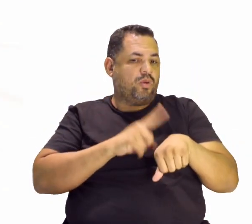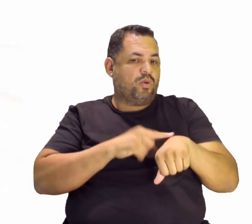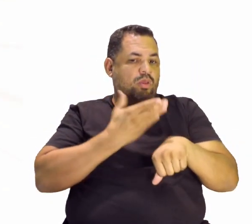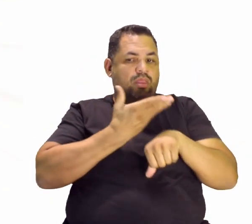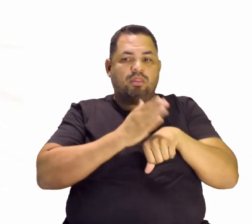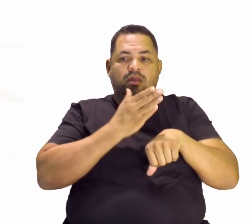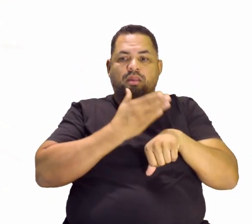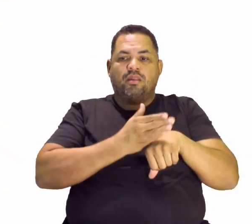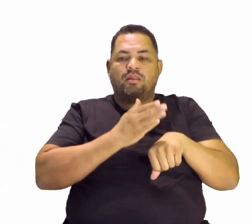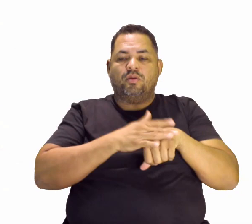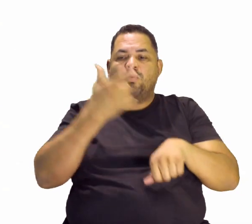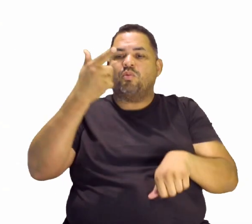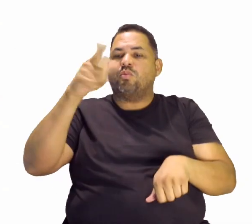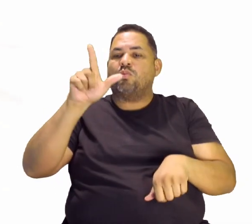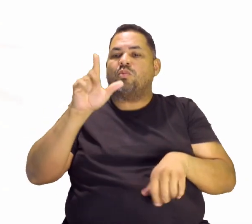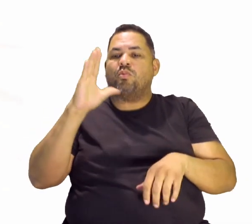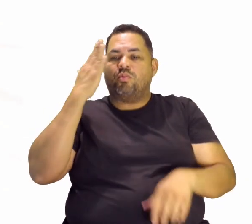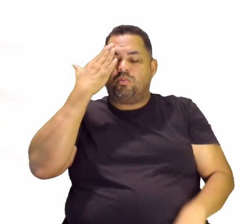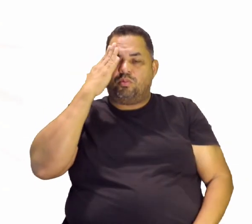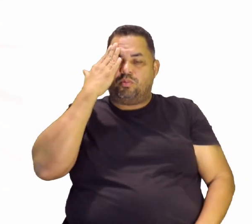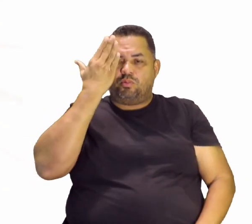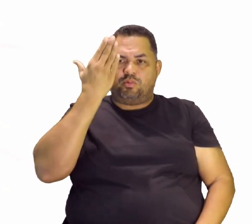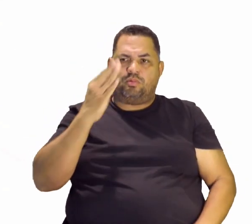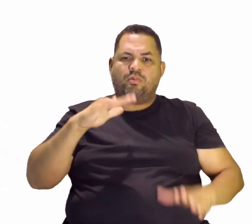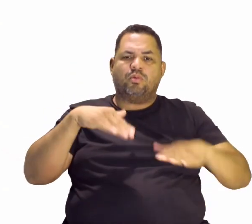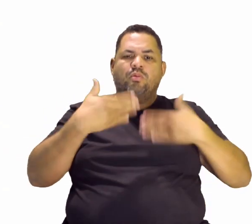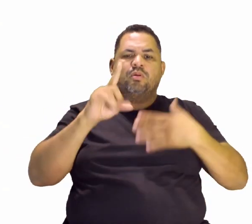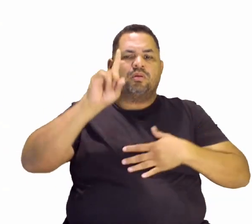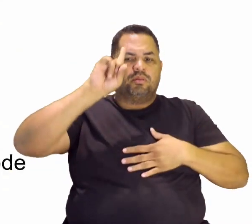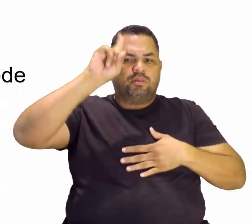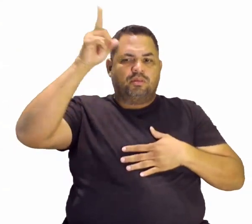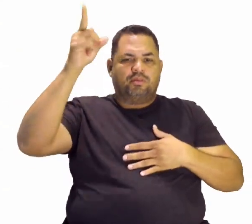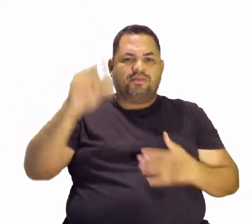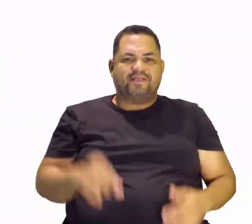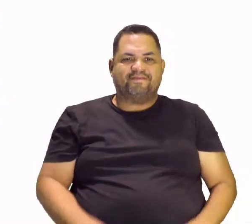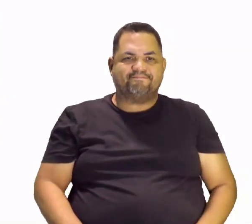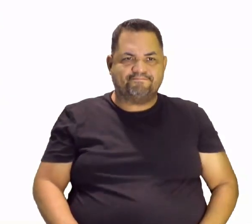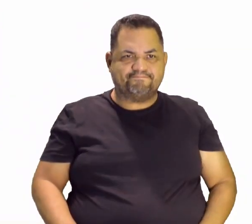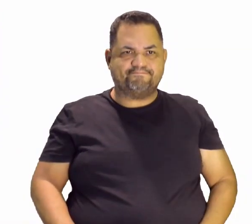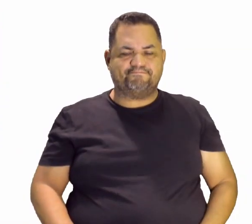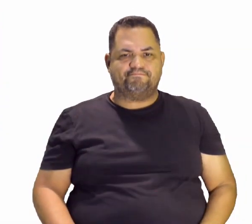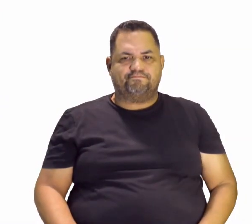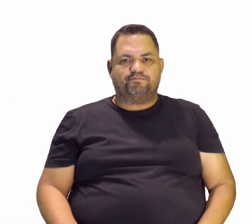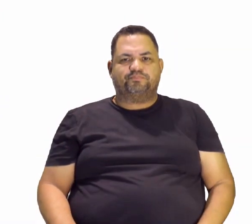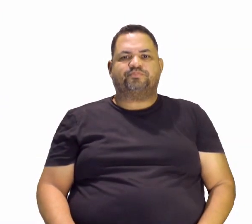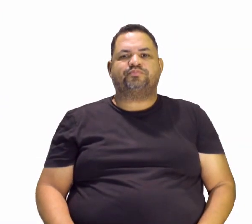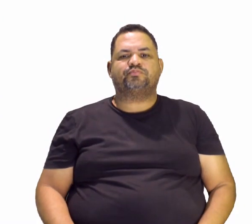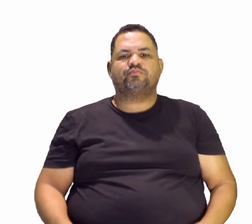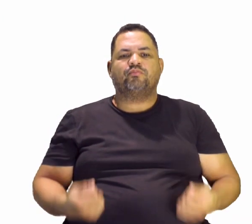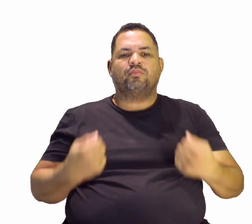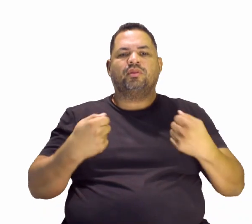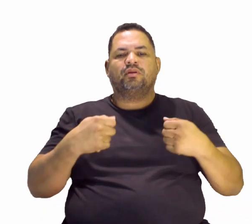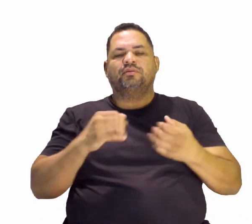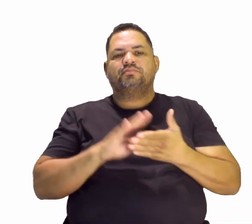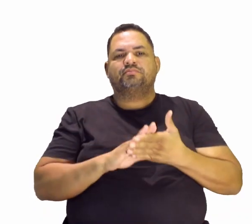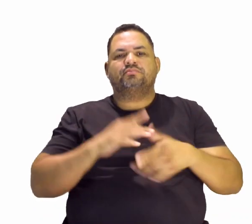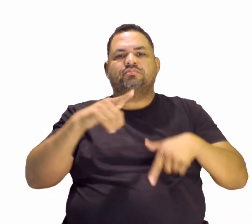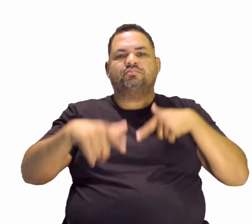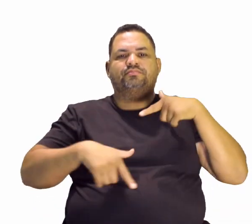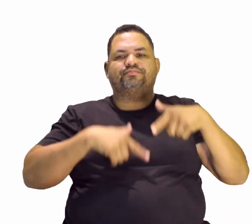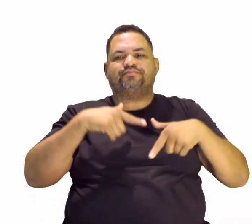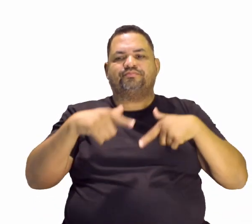gente conseguir compreender isso aí. E qual é a ideia, prof? Trago para você aqui para a gente poder trabalhar os